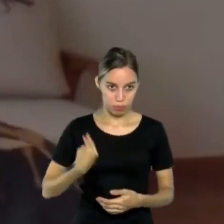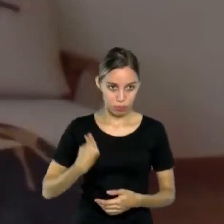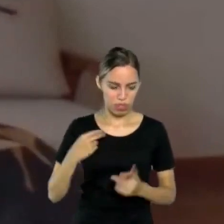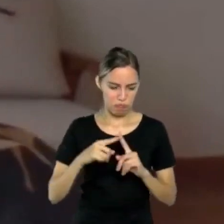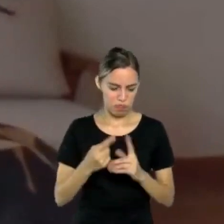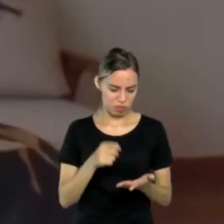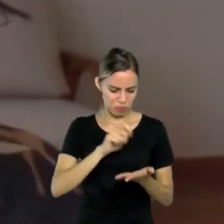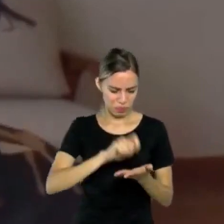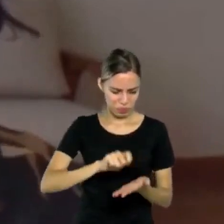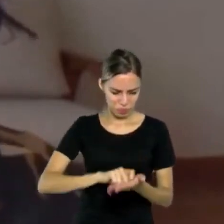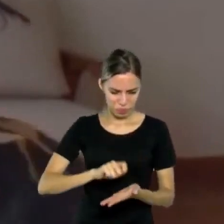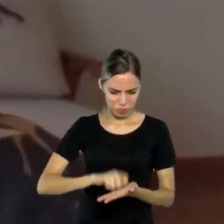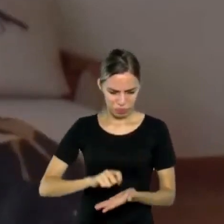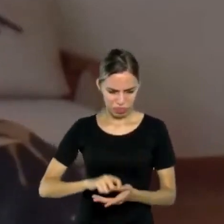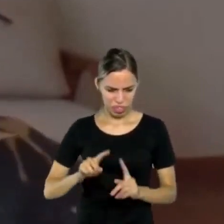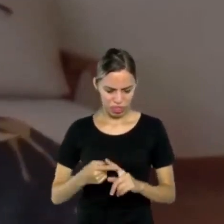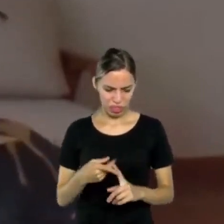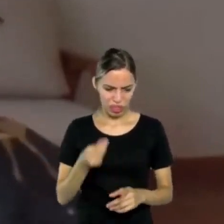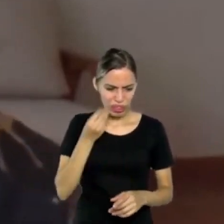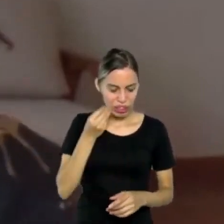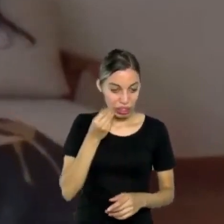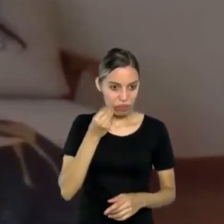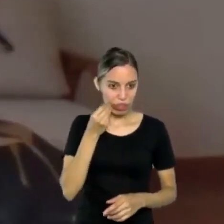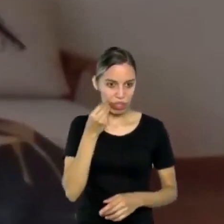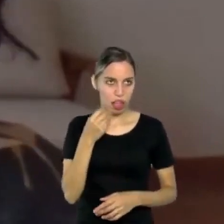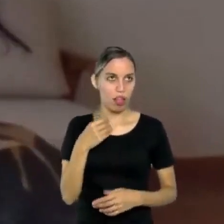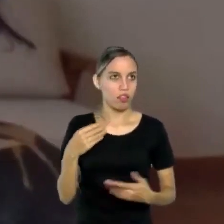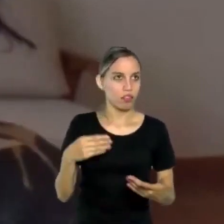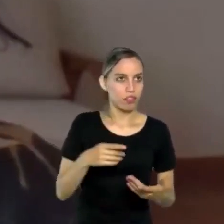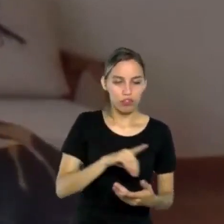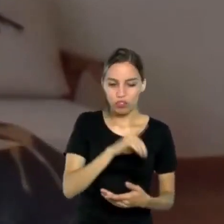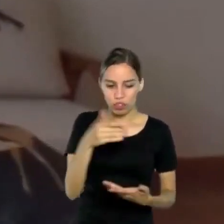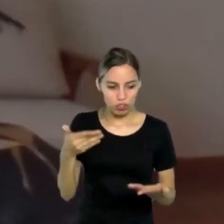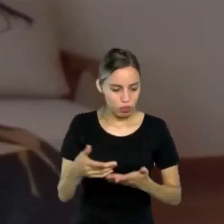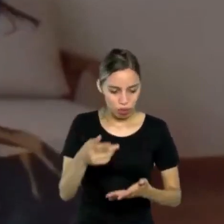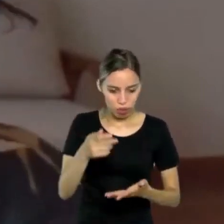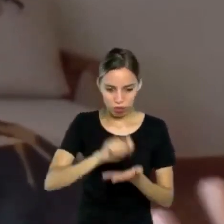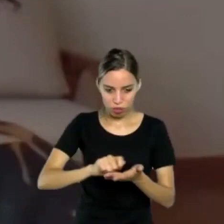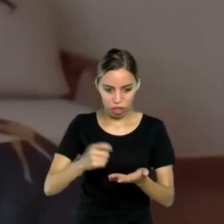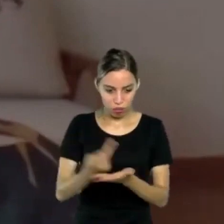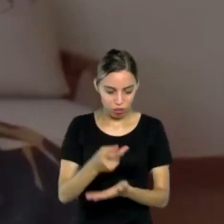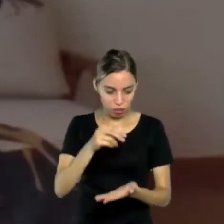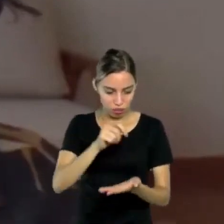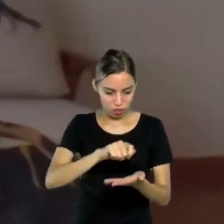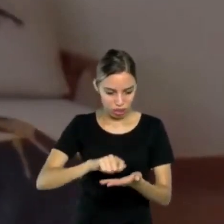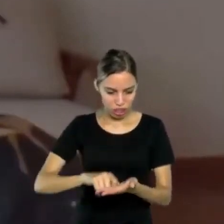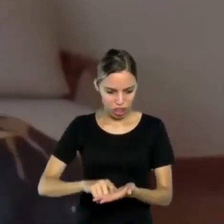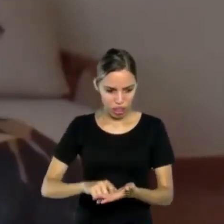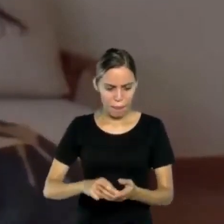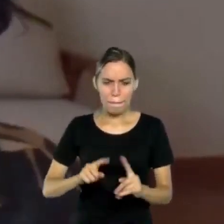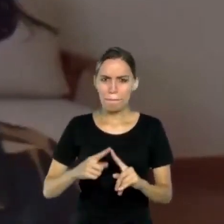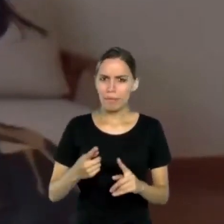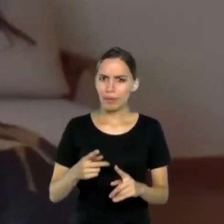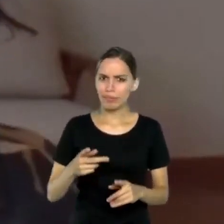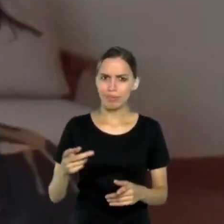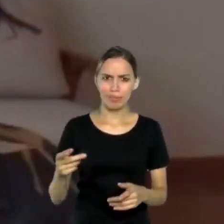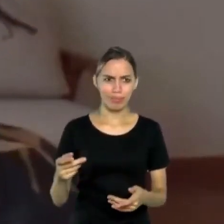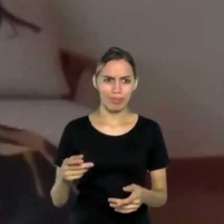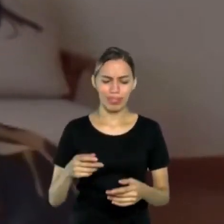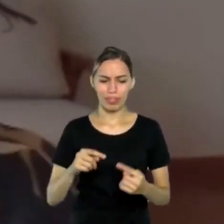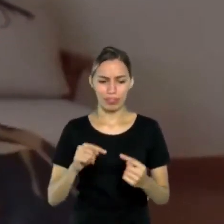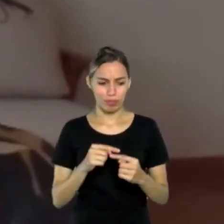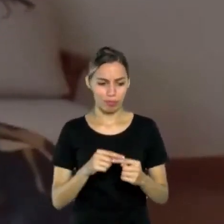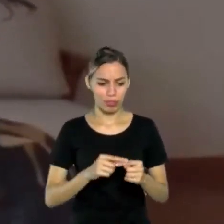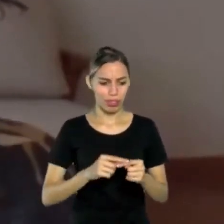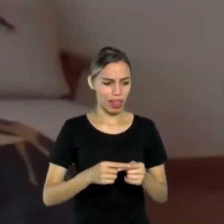um relato do dia. Eu tentava fazer e ficava meio frustrada, porque não saía isso, saía uma escrita muito livre, muito, às vezes, um pouco